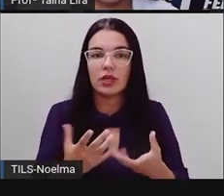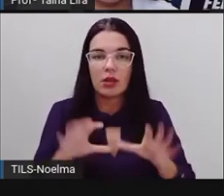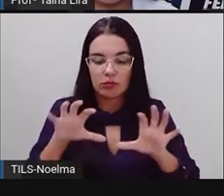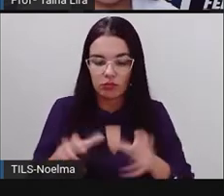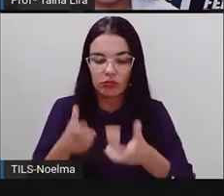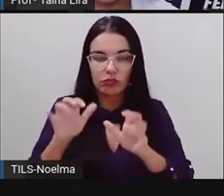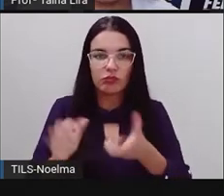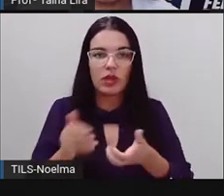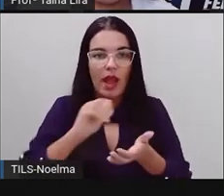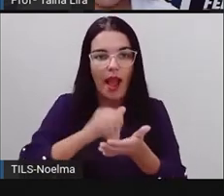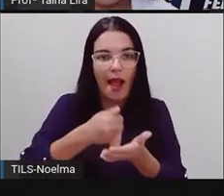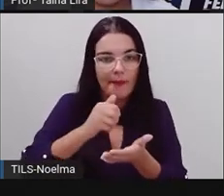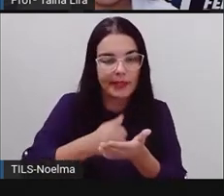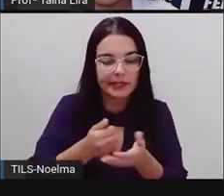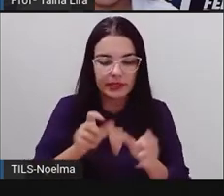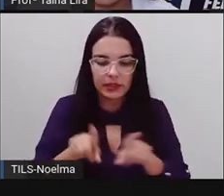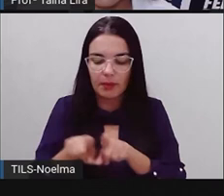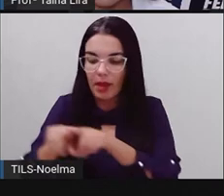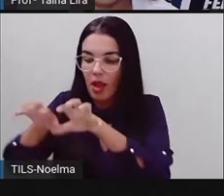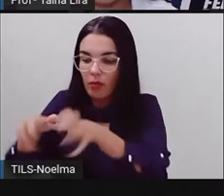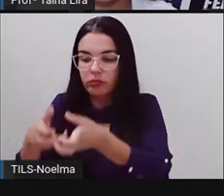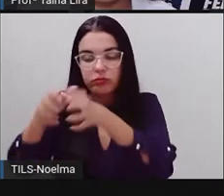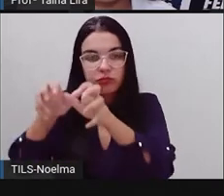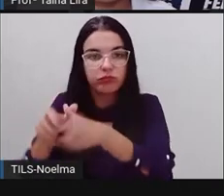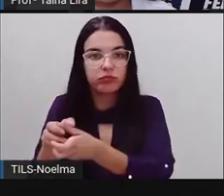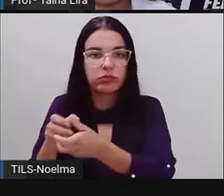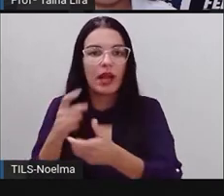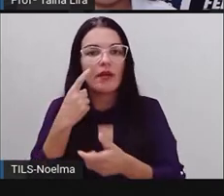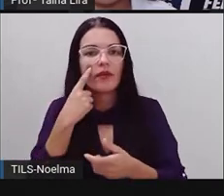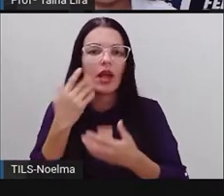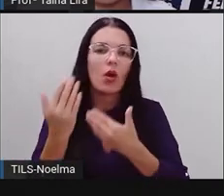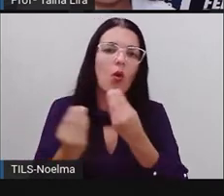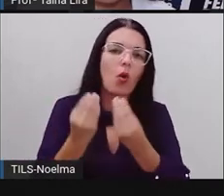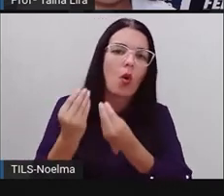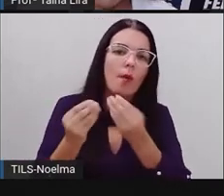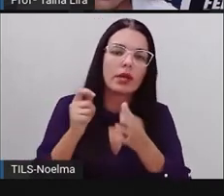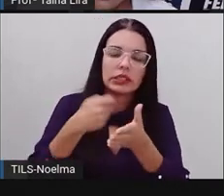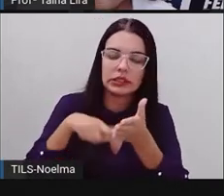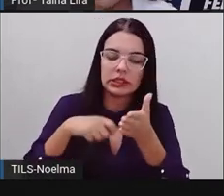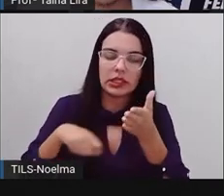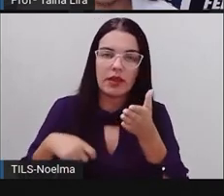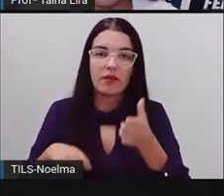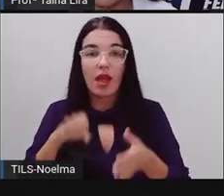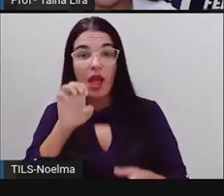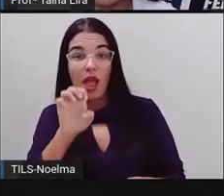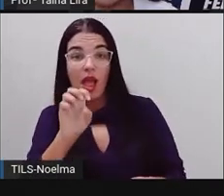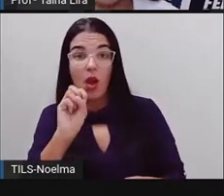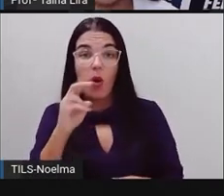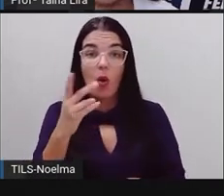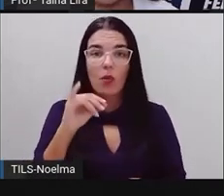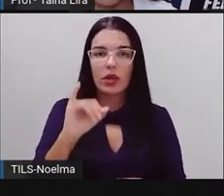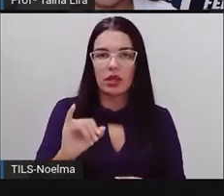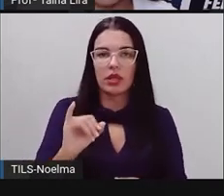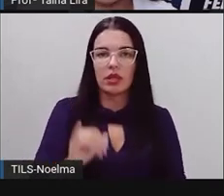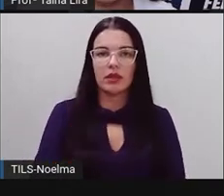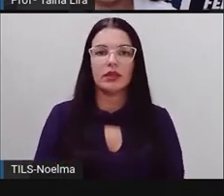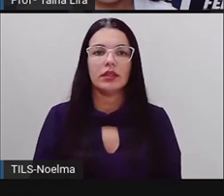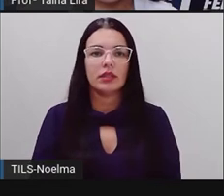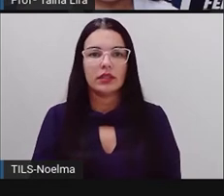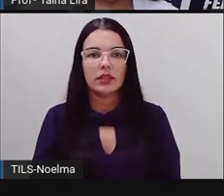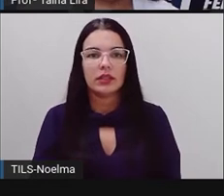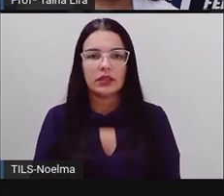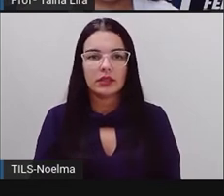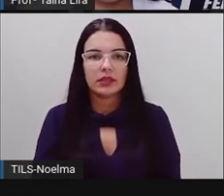abacate e alface tá E aí nós vamos ver como é que nós escrever Mousse é com e ou com i